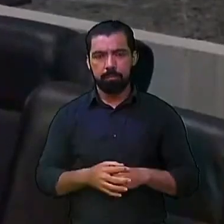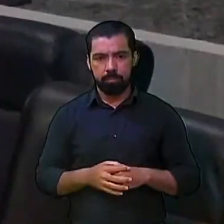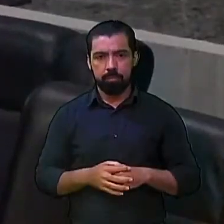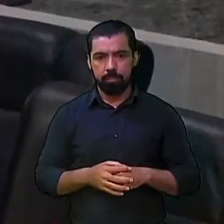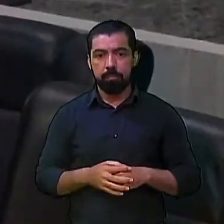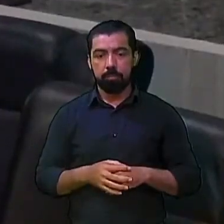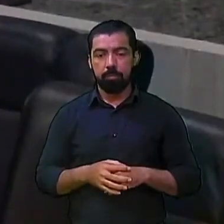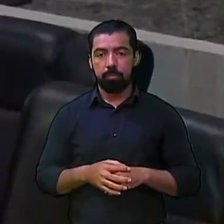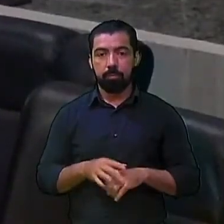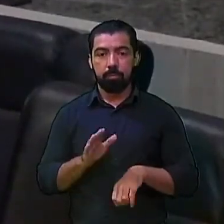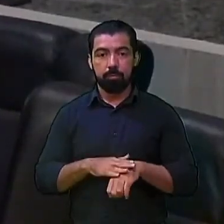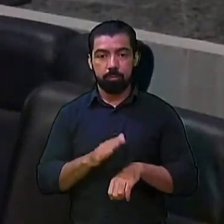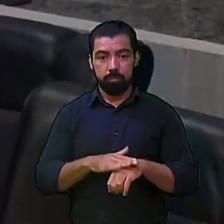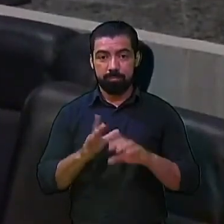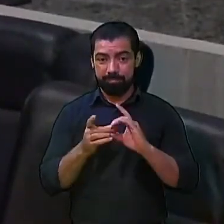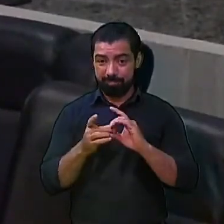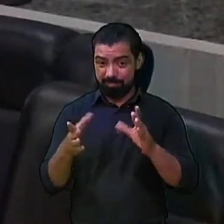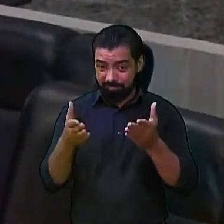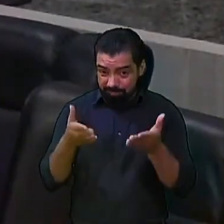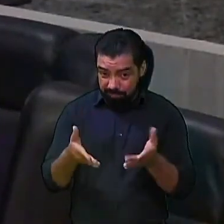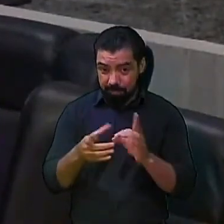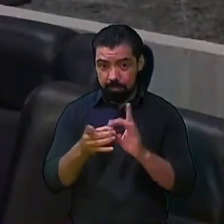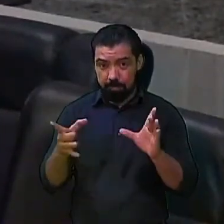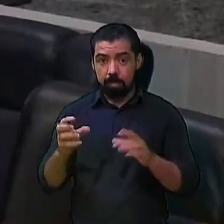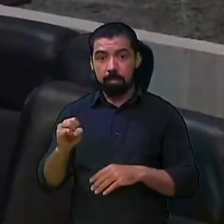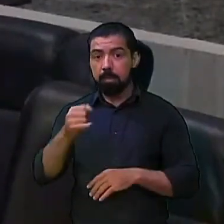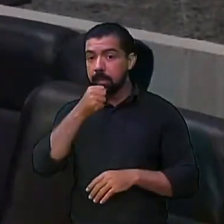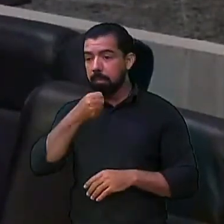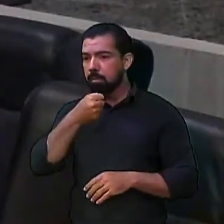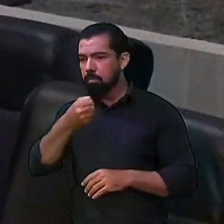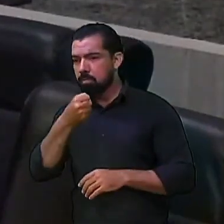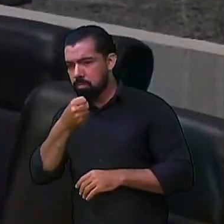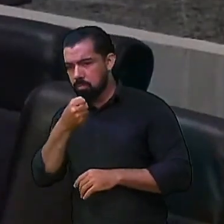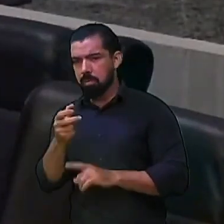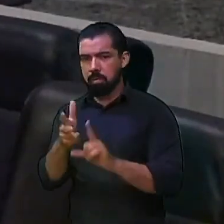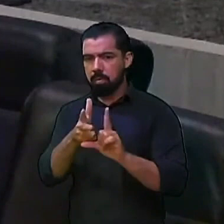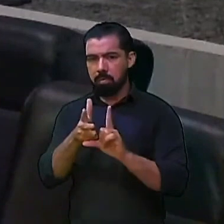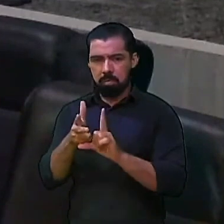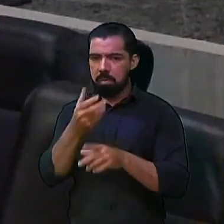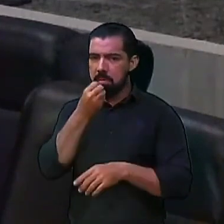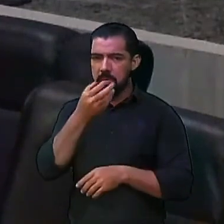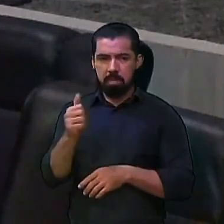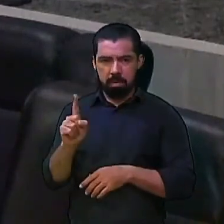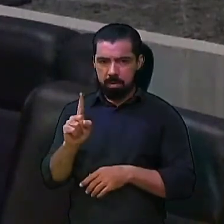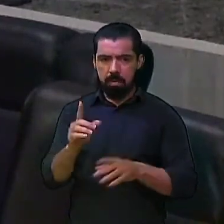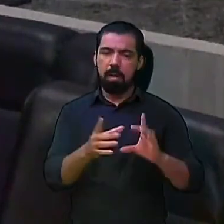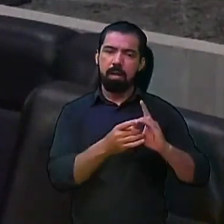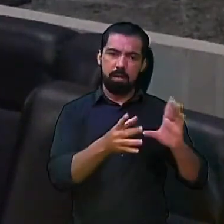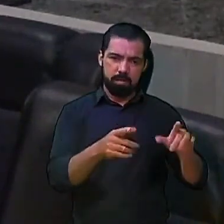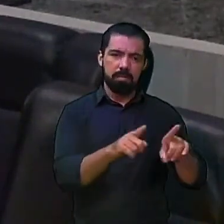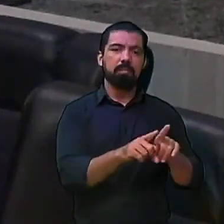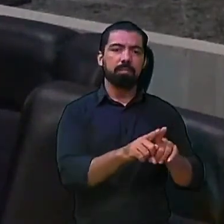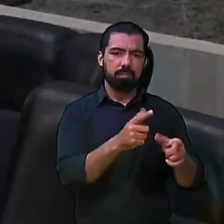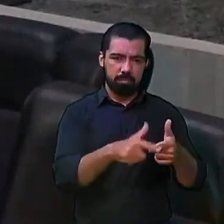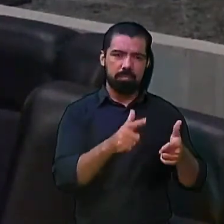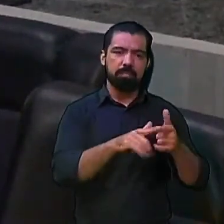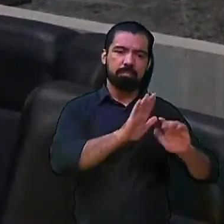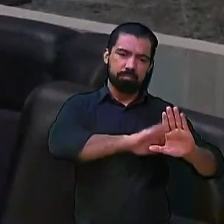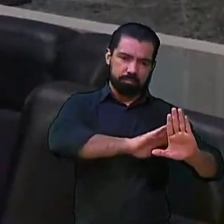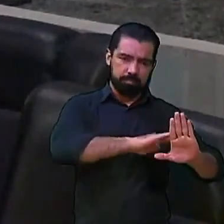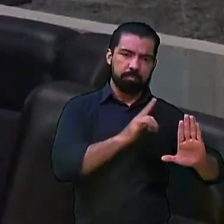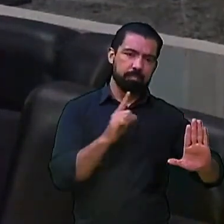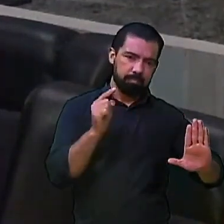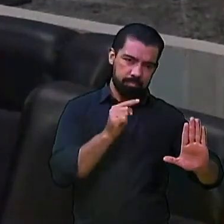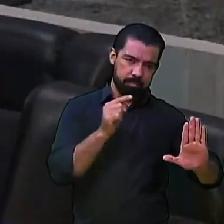É que quando a democracia, quando a imprensa não vai bem, é porque a democracia não vai bem, tem algo errado. Será,